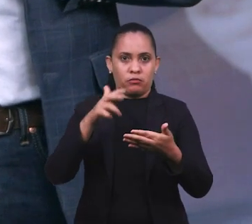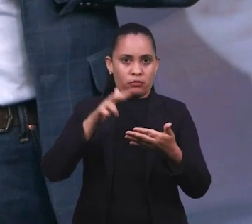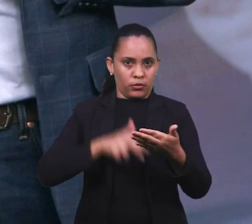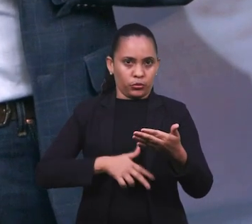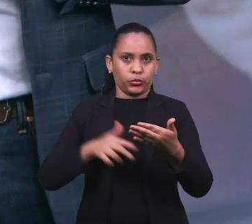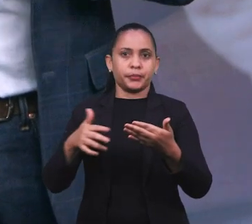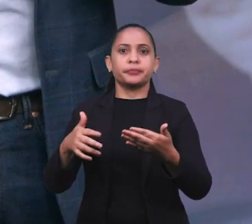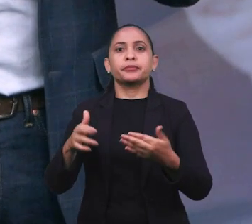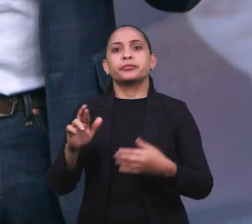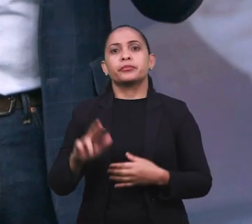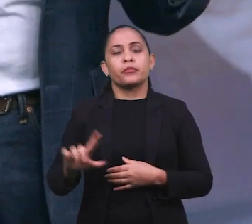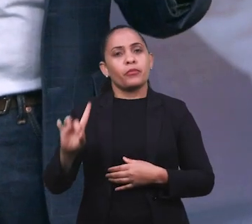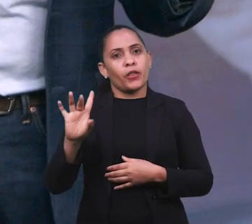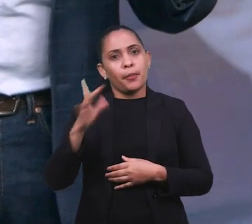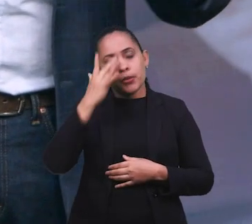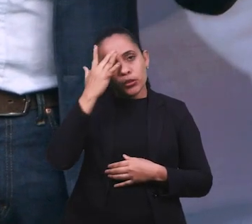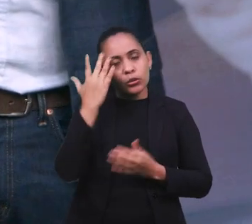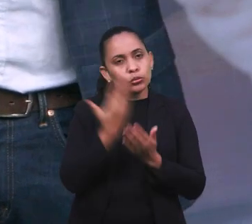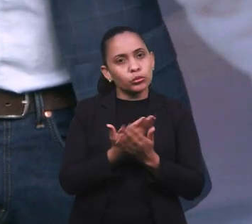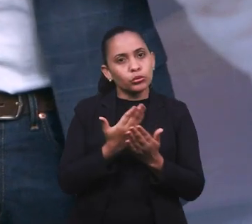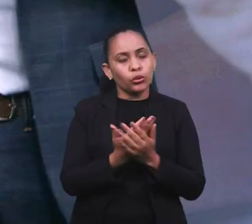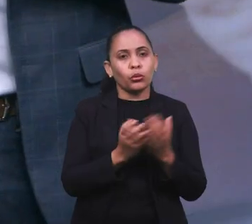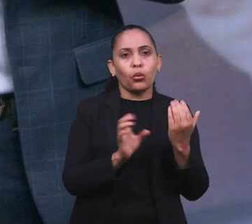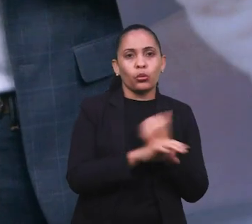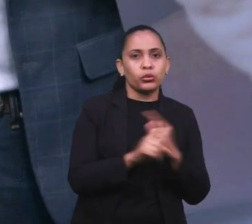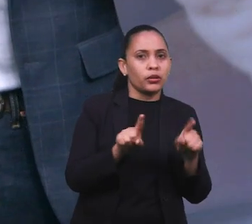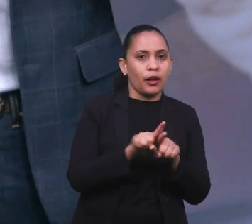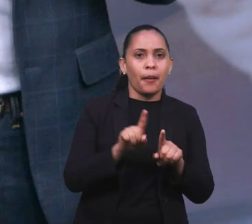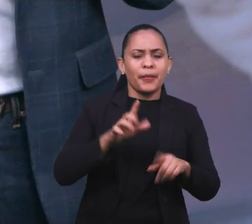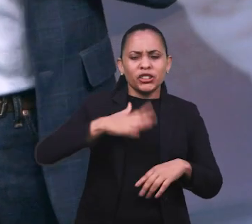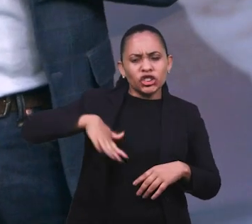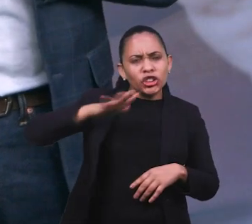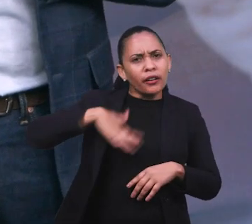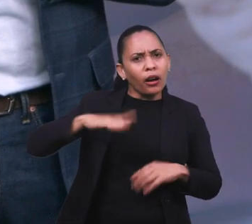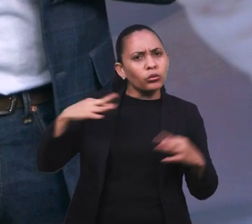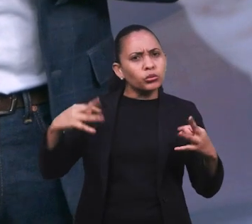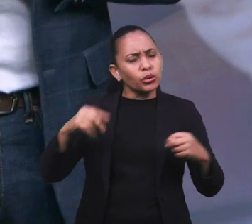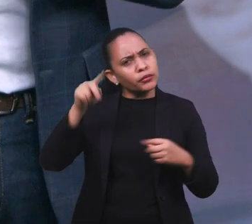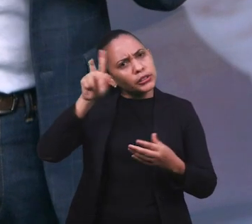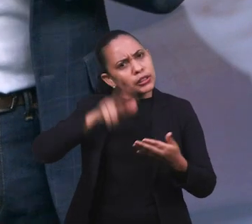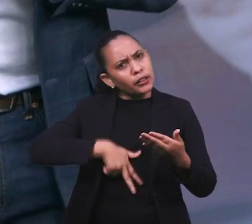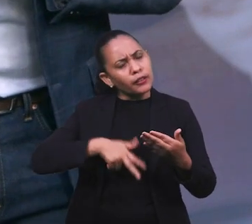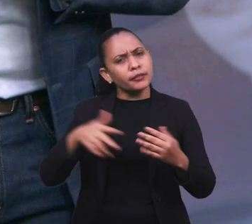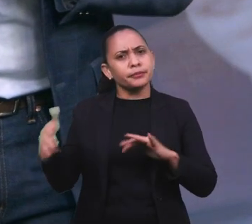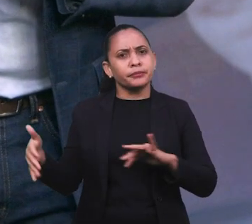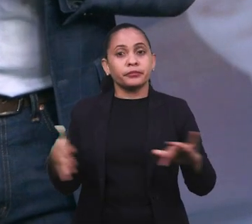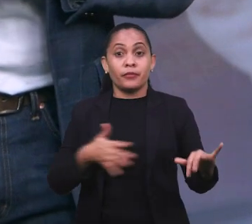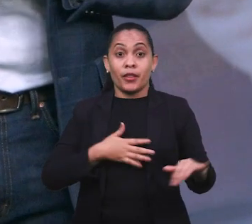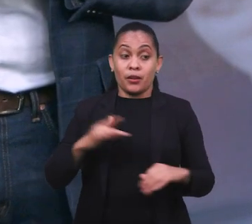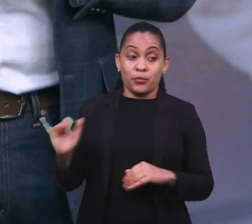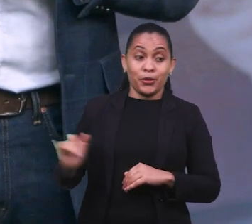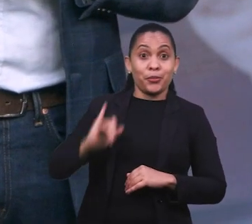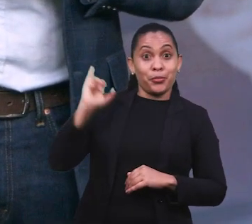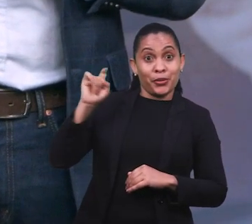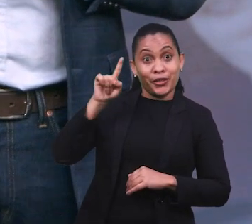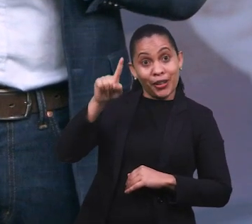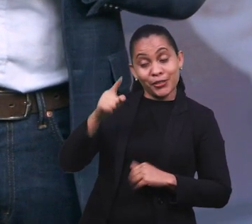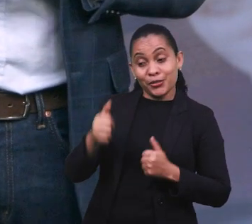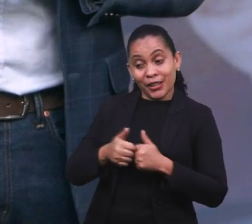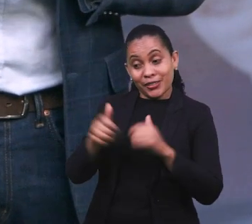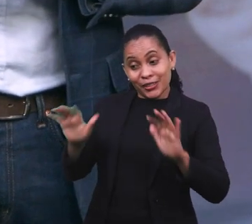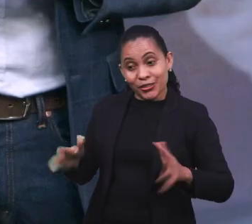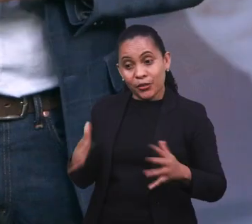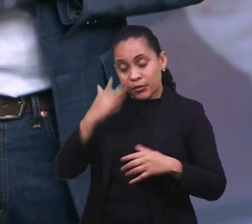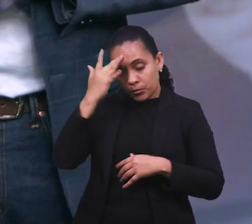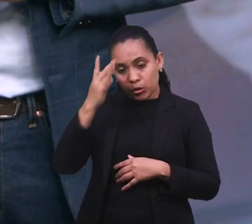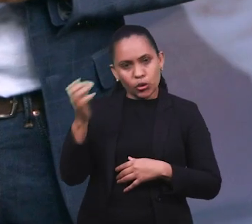à leitura? Não só quem está estudando para concurso público, mas de maneira geral. E é muito importante também que você incentive